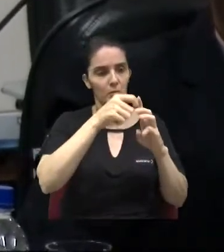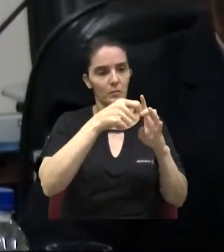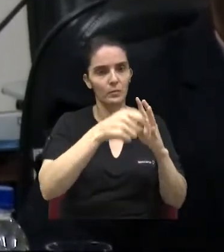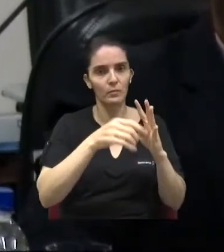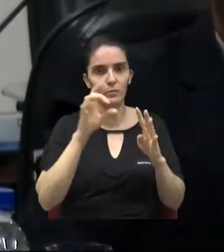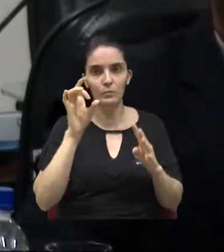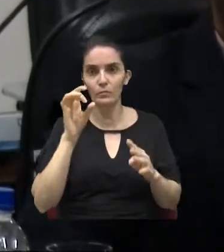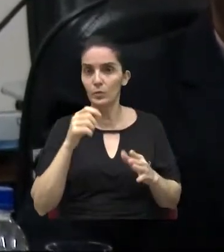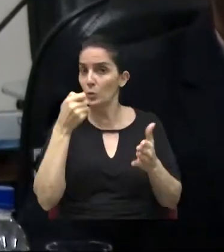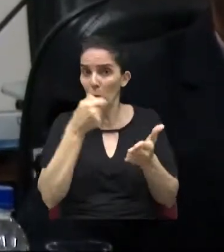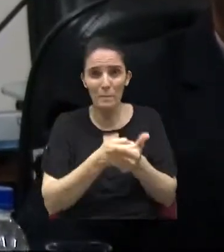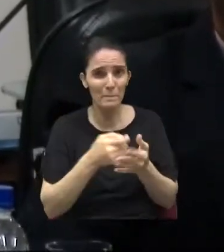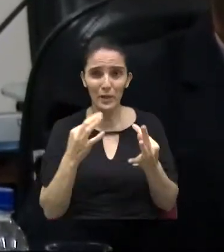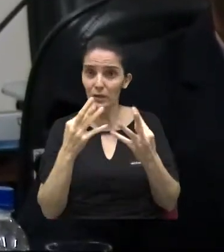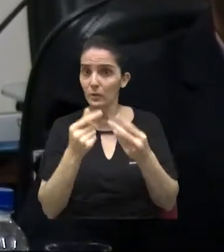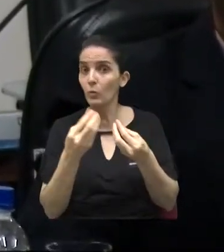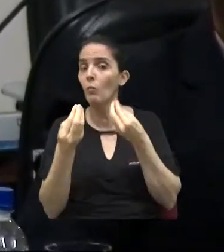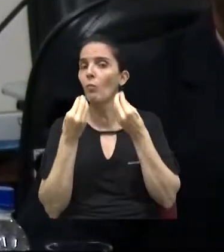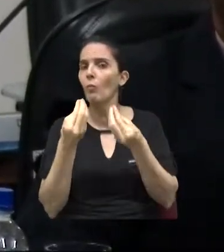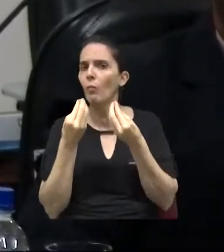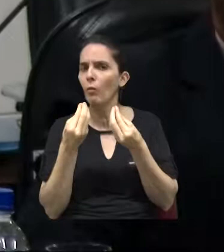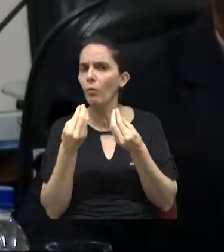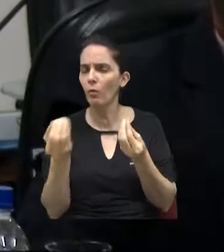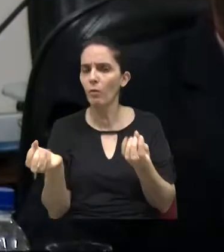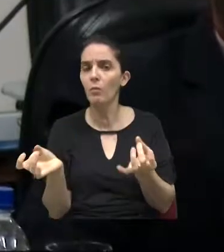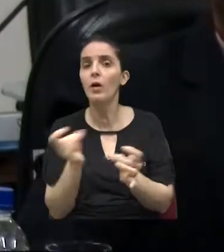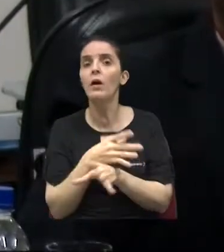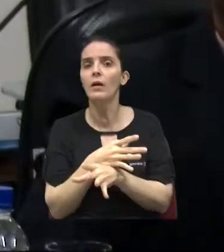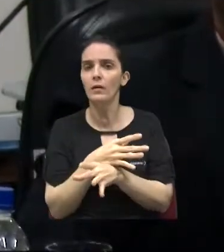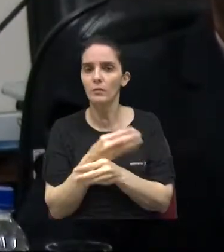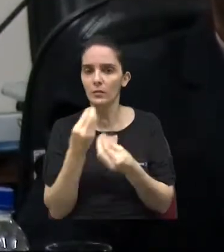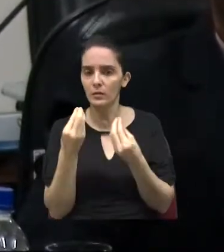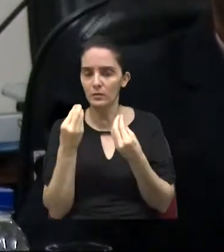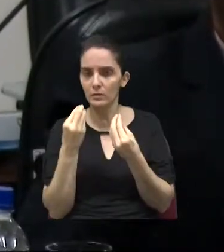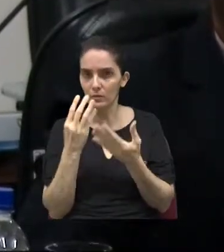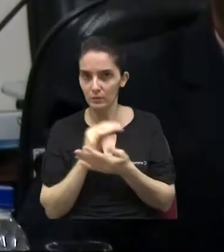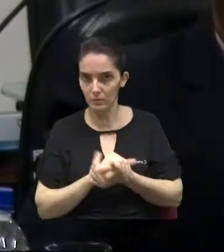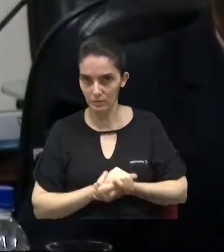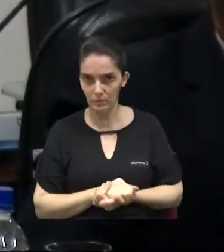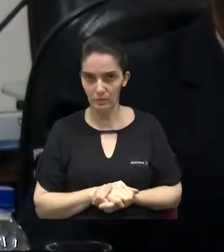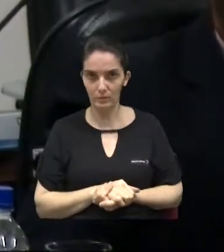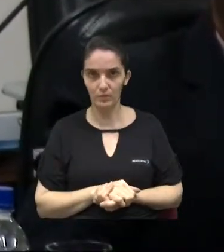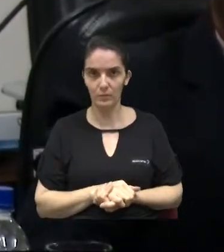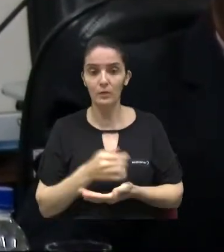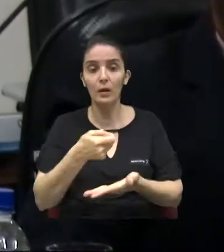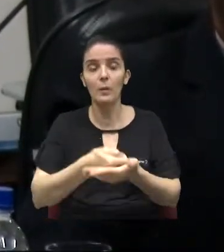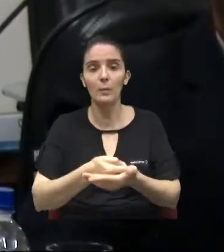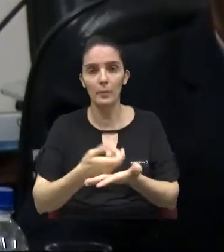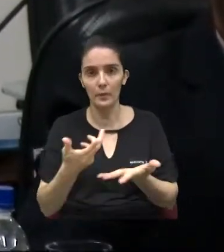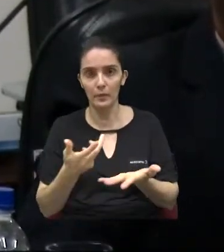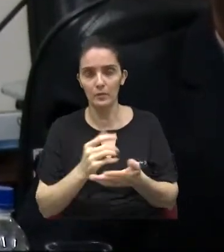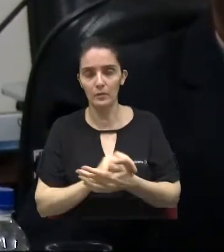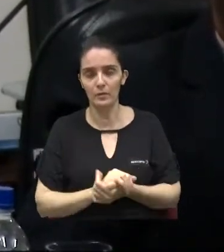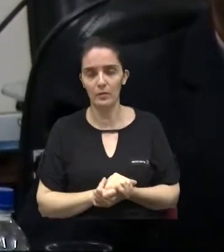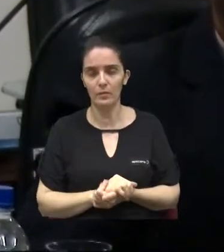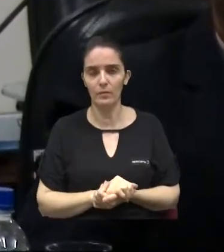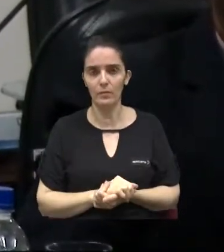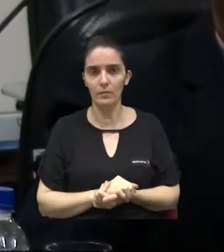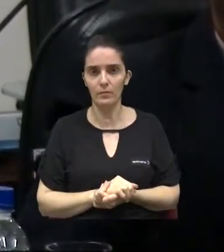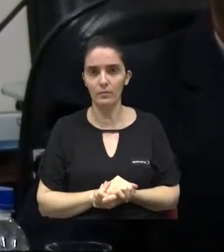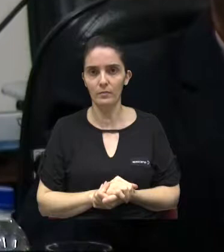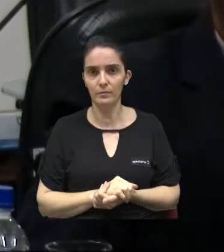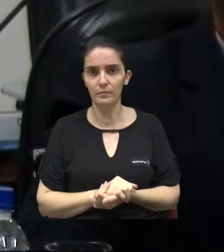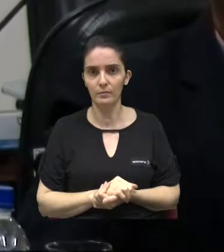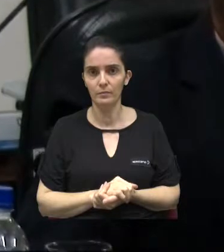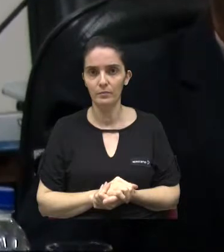o que será no fim disso? O que será no fim desta intervenção? Será